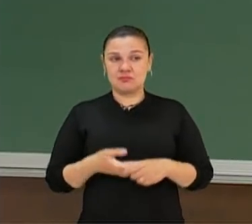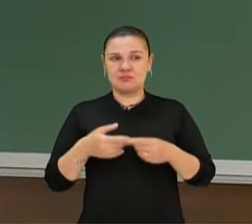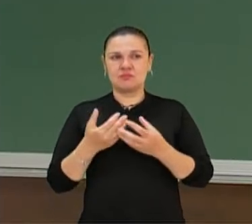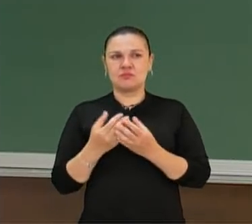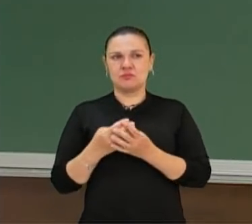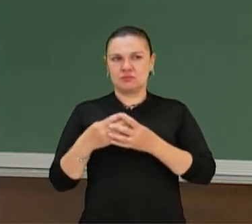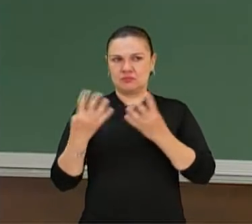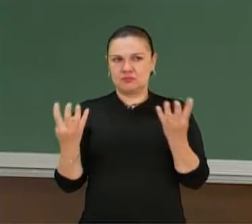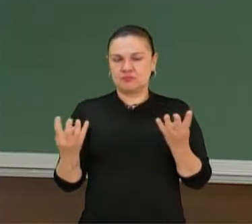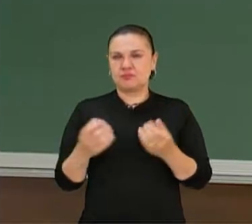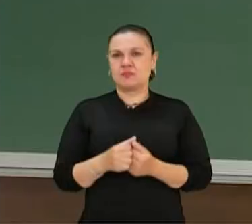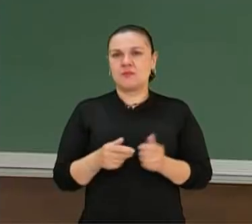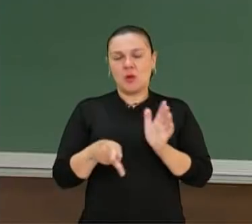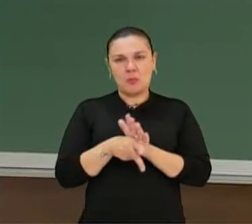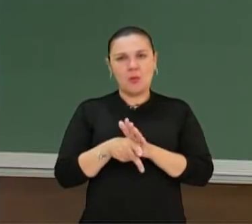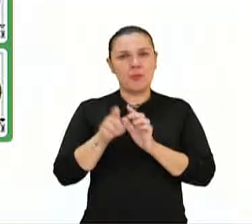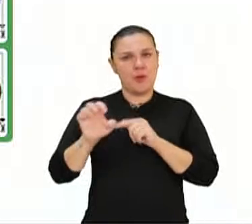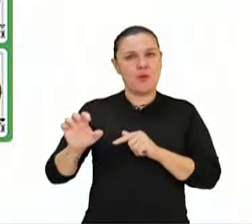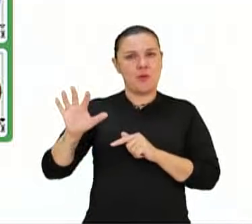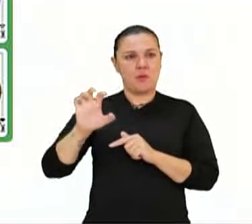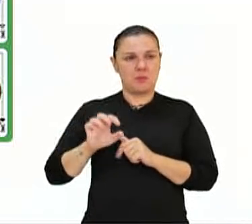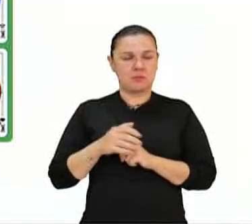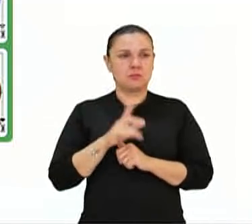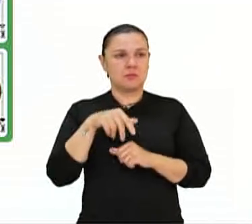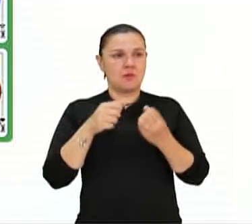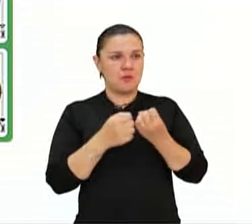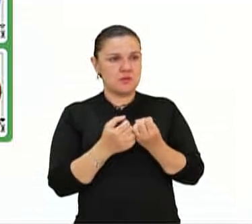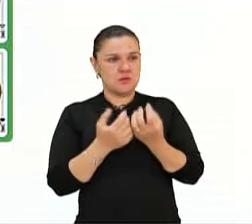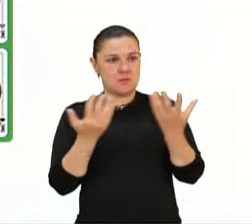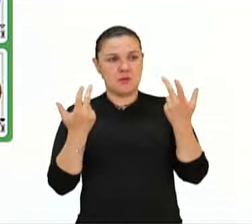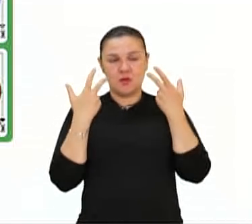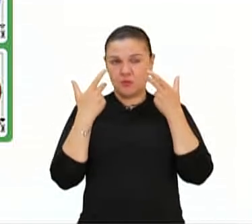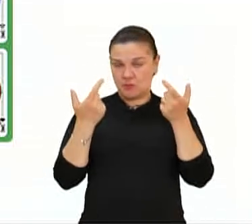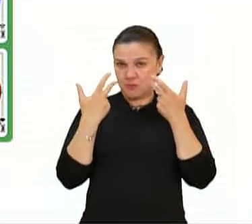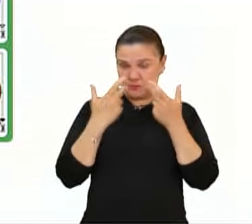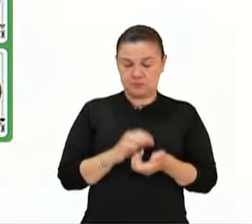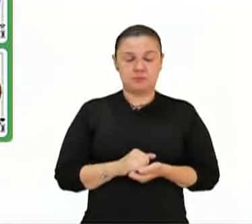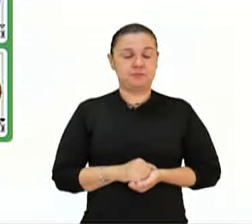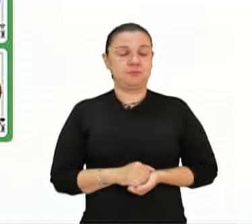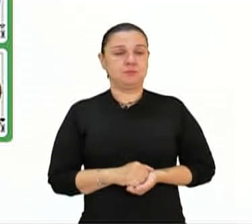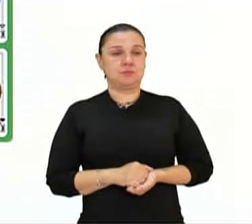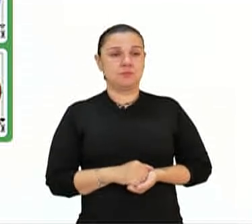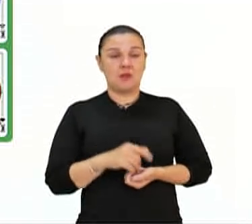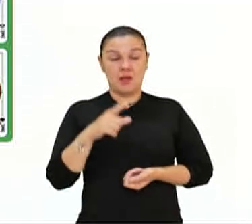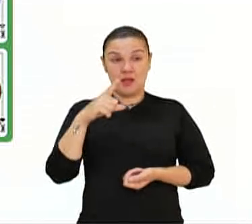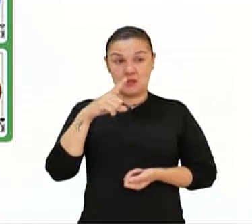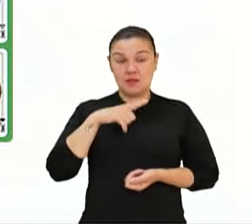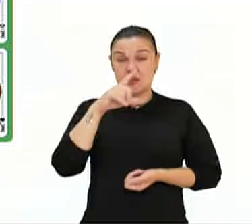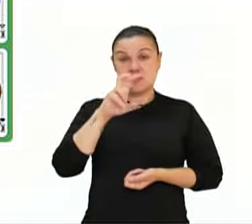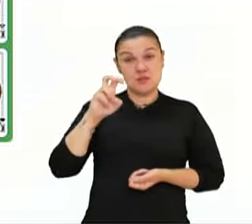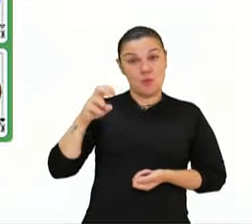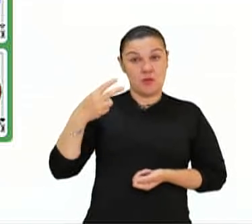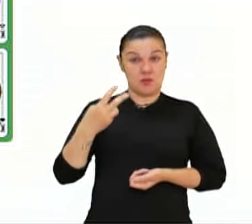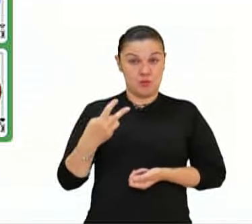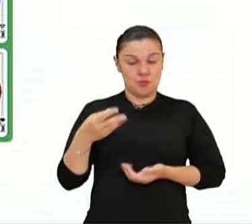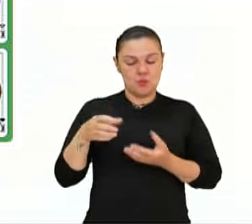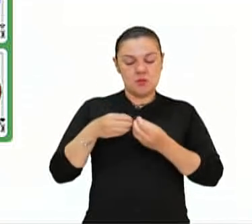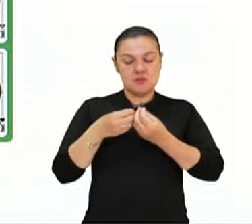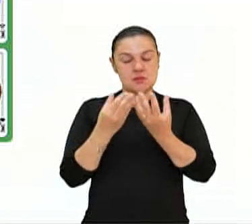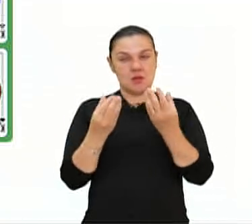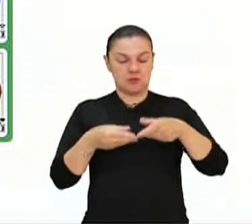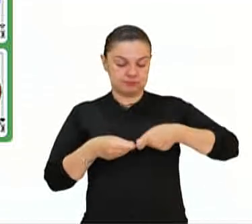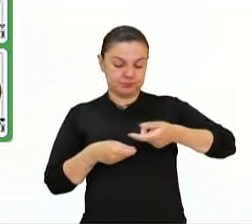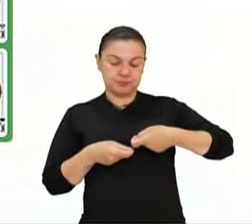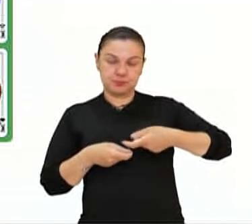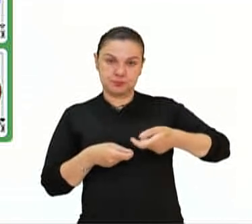baralho europeu, tá? Também conhecido. É o nosso baralho comum, tá? Ele é composto de 52 cartas. Então, para quem não